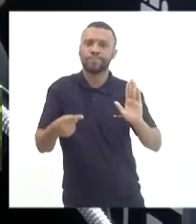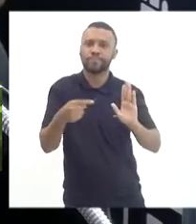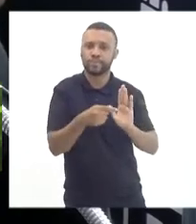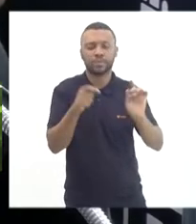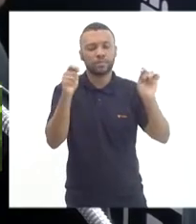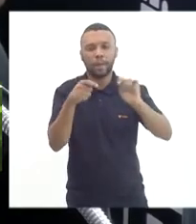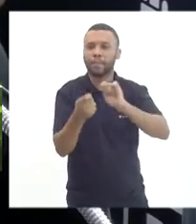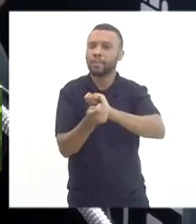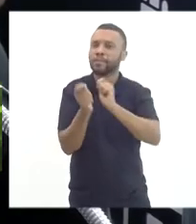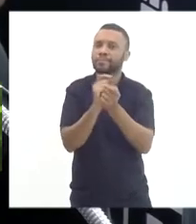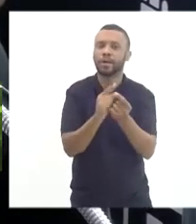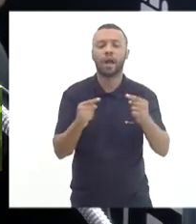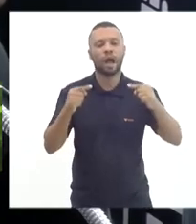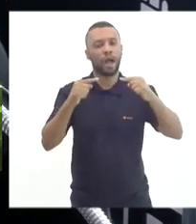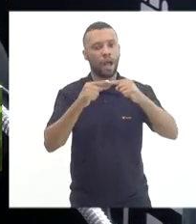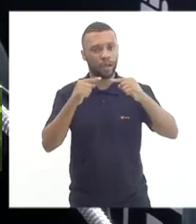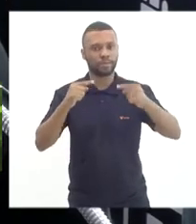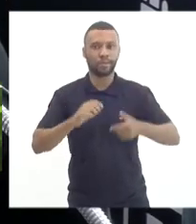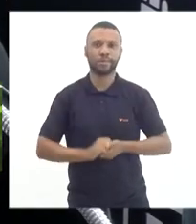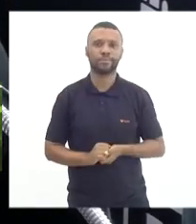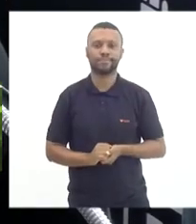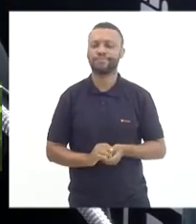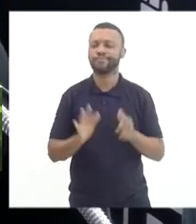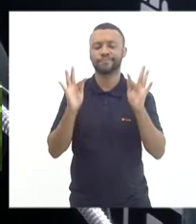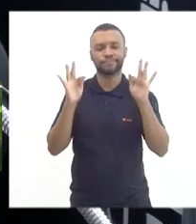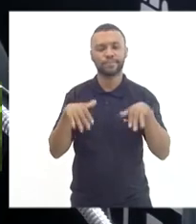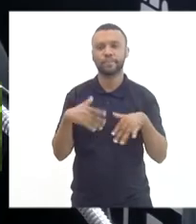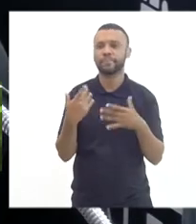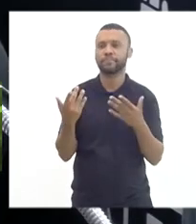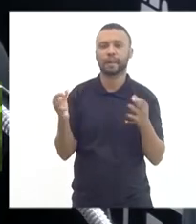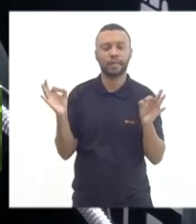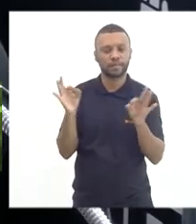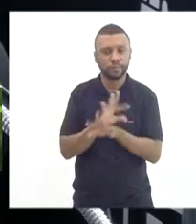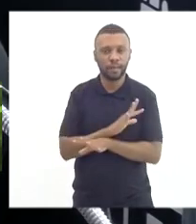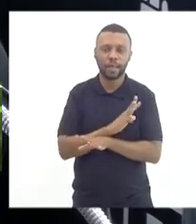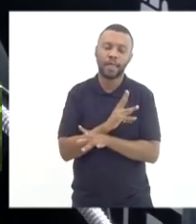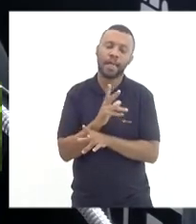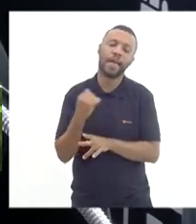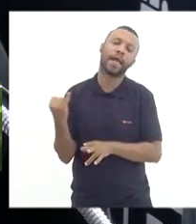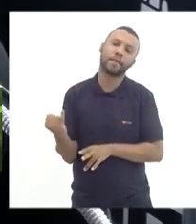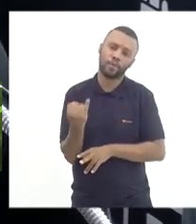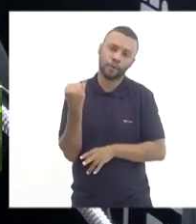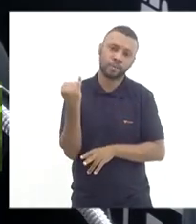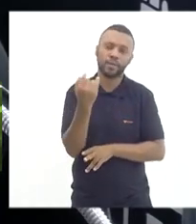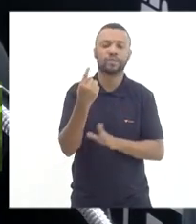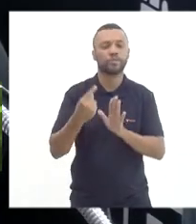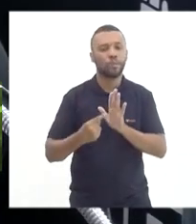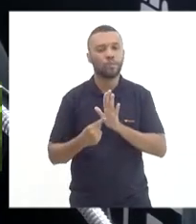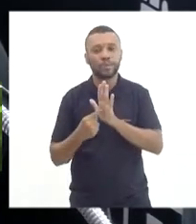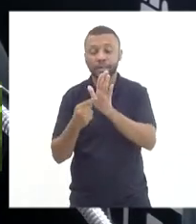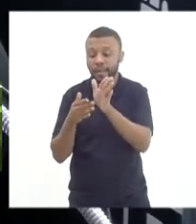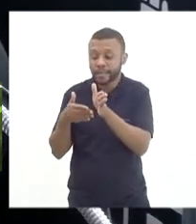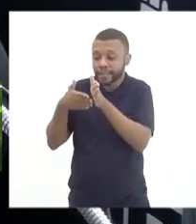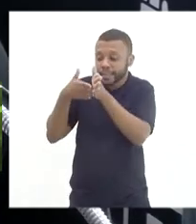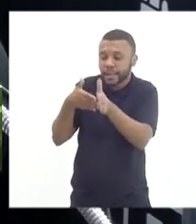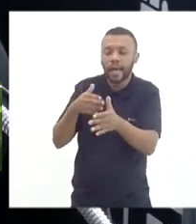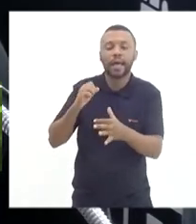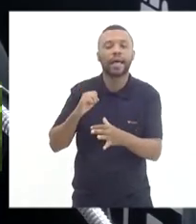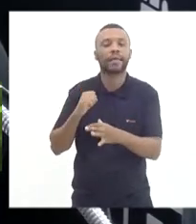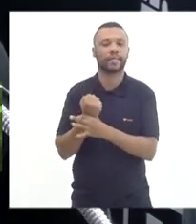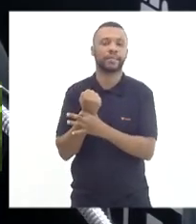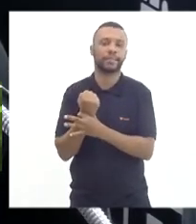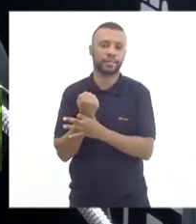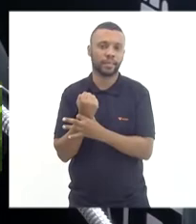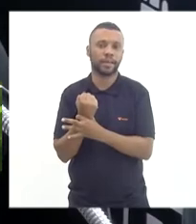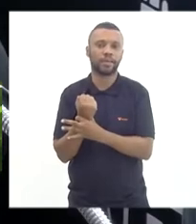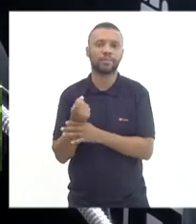ser ajustado. Enfim, para terminar, eu acho realmente meritório e trazer essa integridade, porque acho que ao